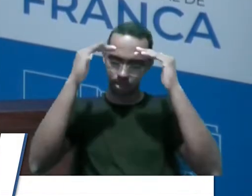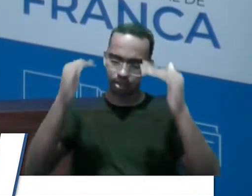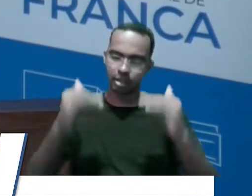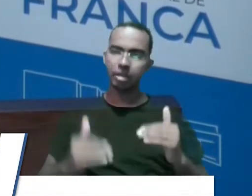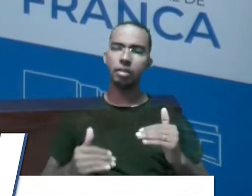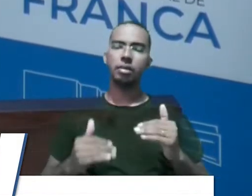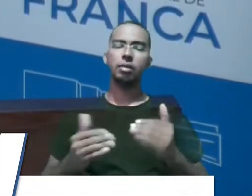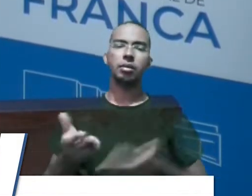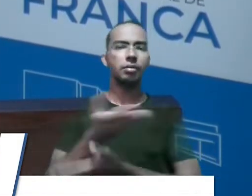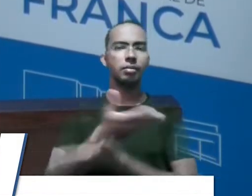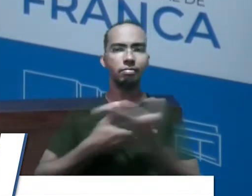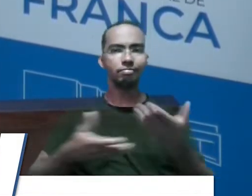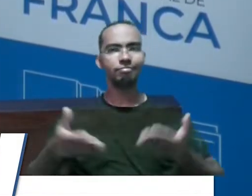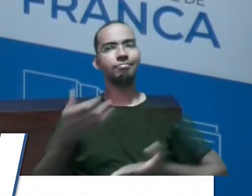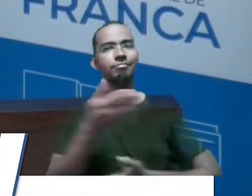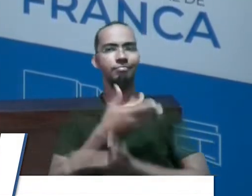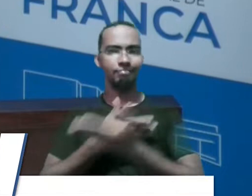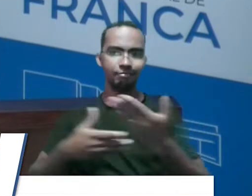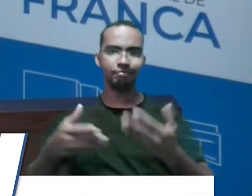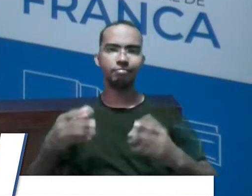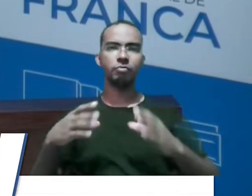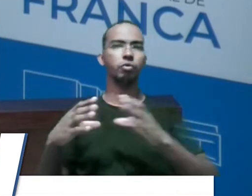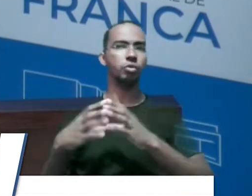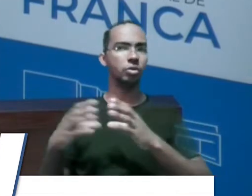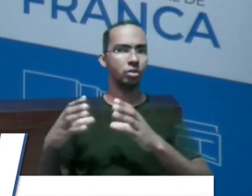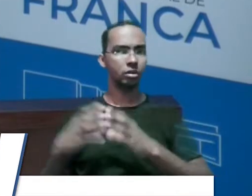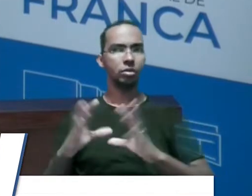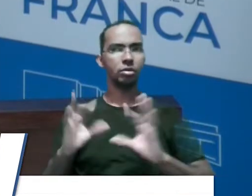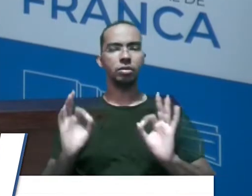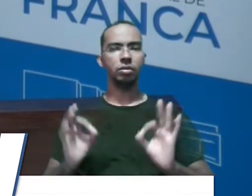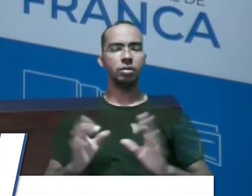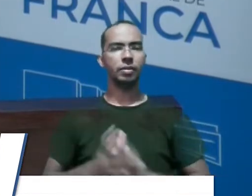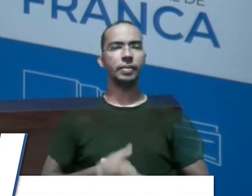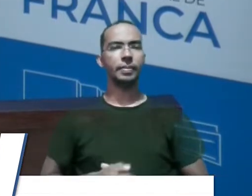envolvem a categoria.